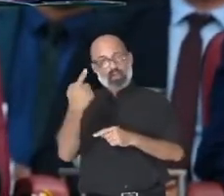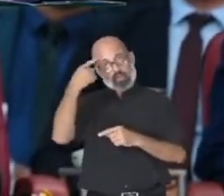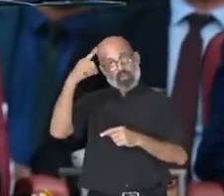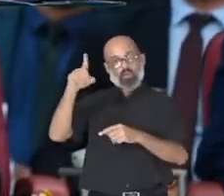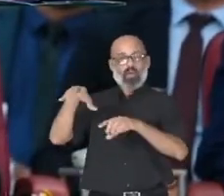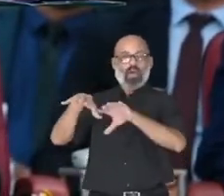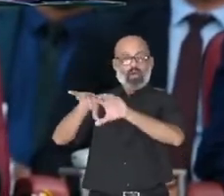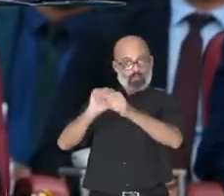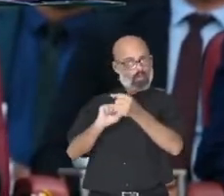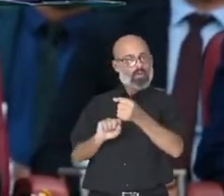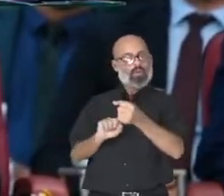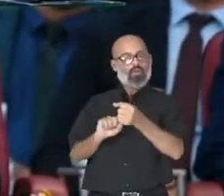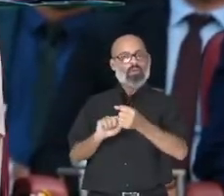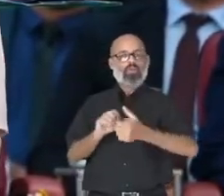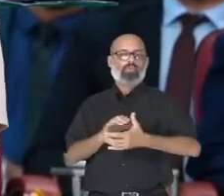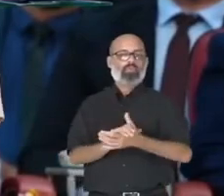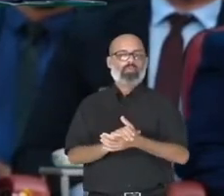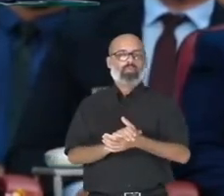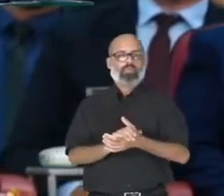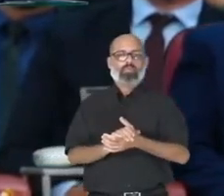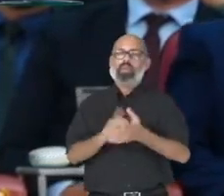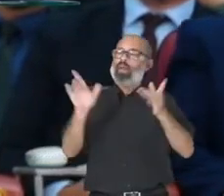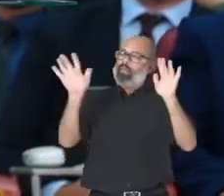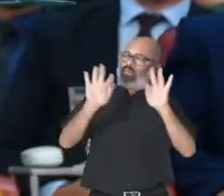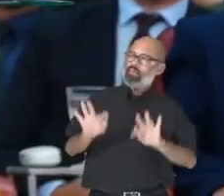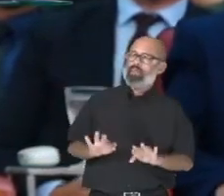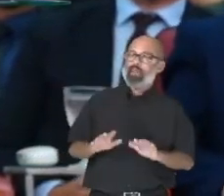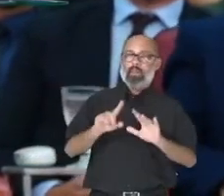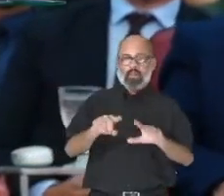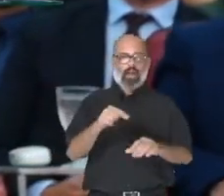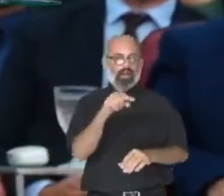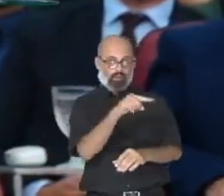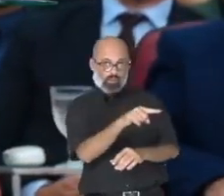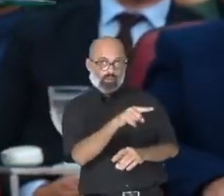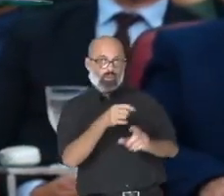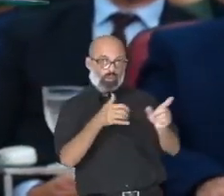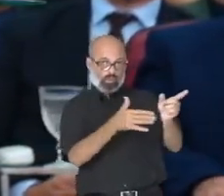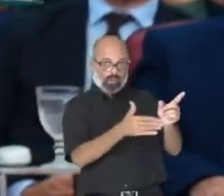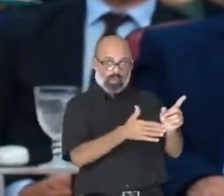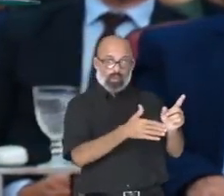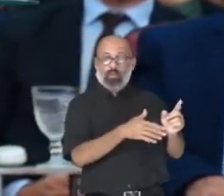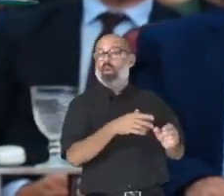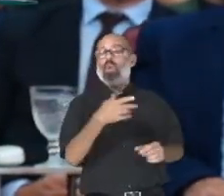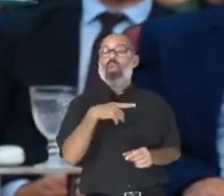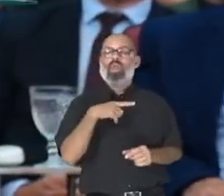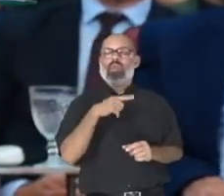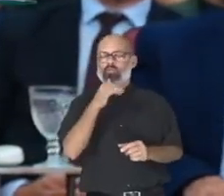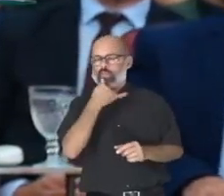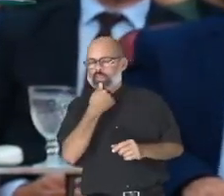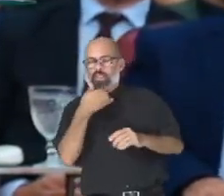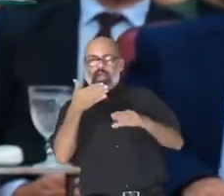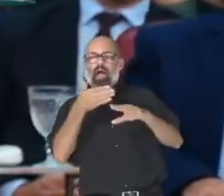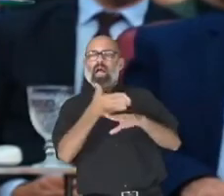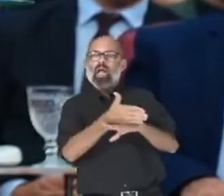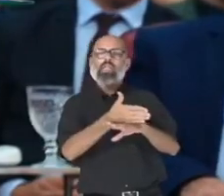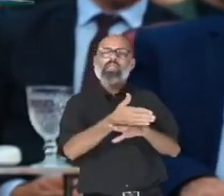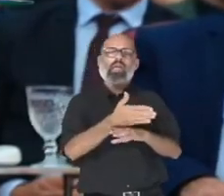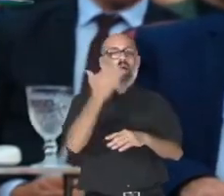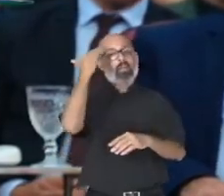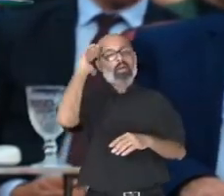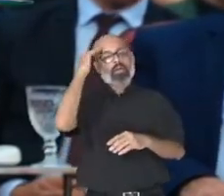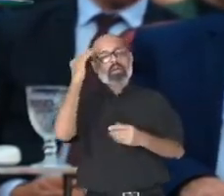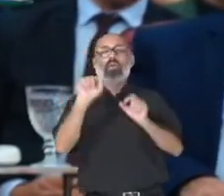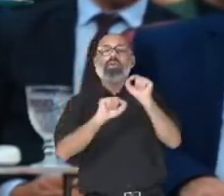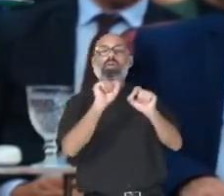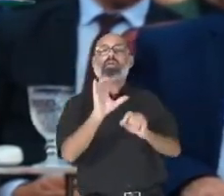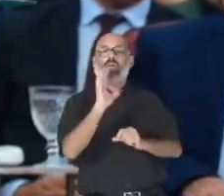formatura, pastor Júnior Trovão. Era o dia de felicidade, mas eles estão tristes. Então Jesus, pastor Gilmar, entra na mente deles para tentar entender o motivo da